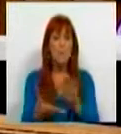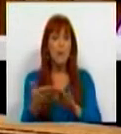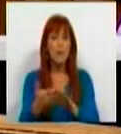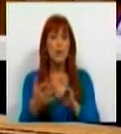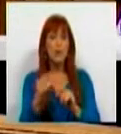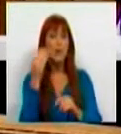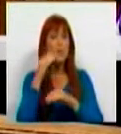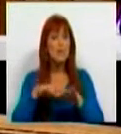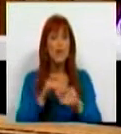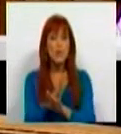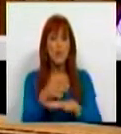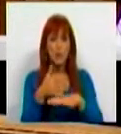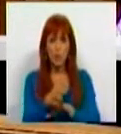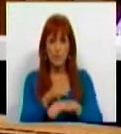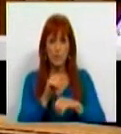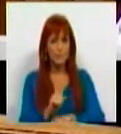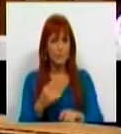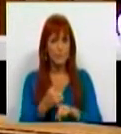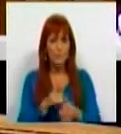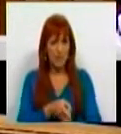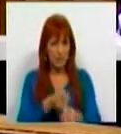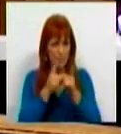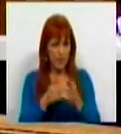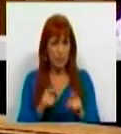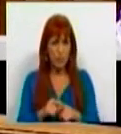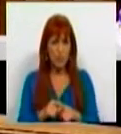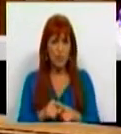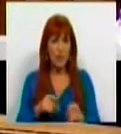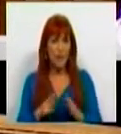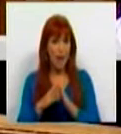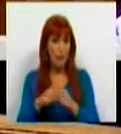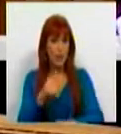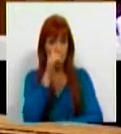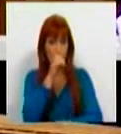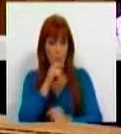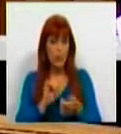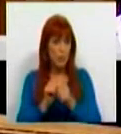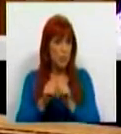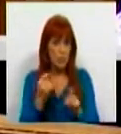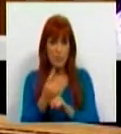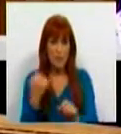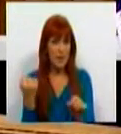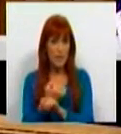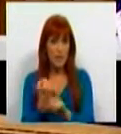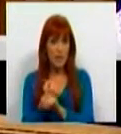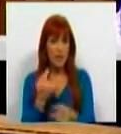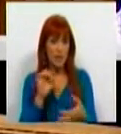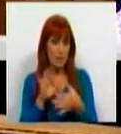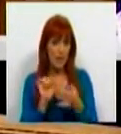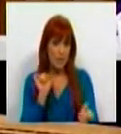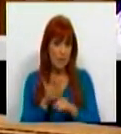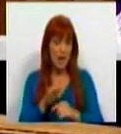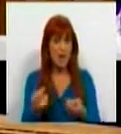agilizar procedimentos nos setores das pescas, na náutica, de recreio, nos portos da atividade